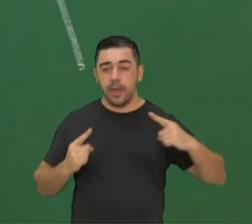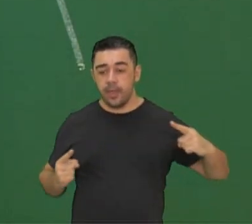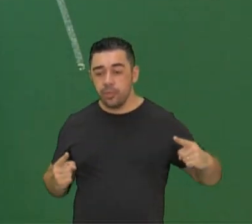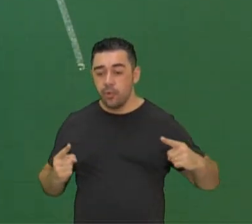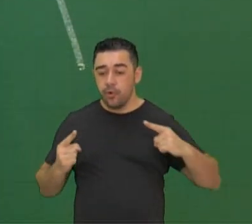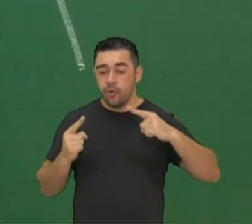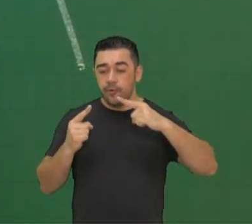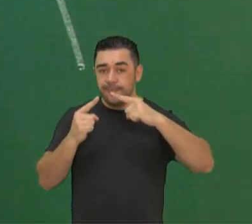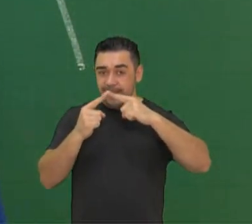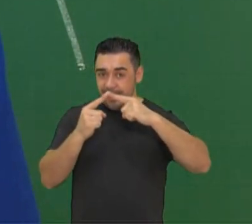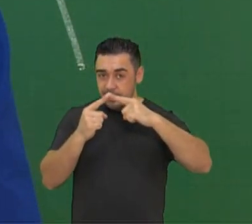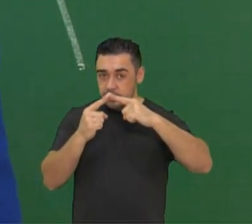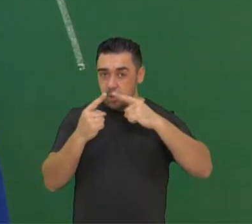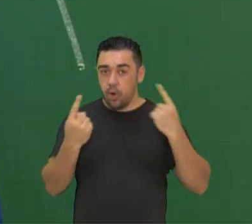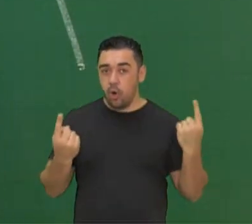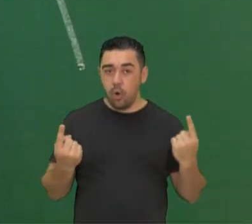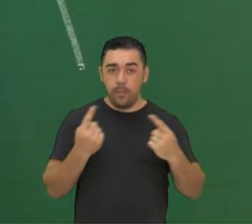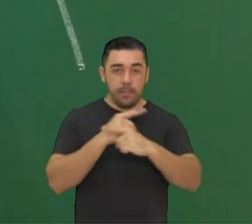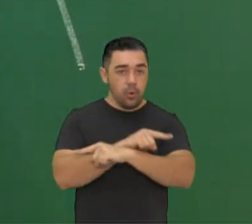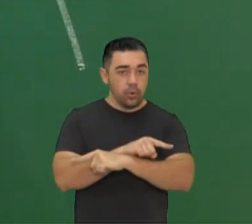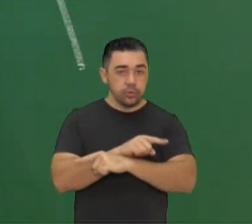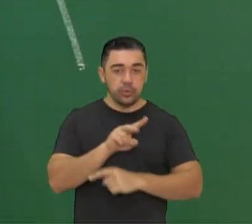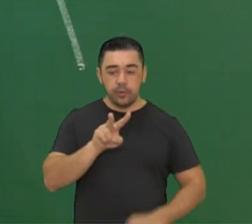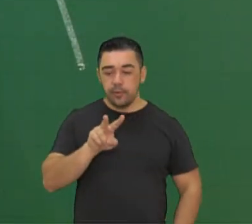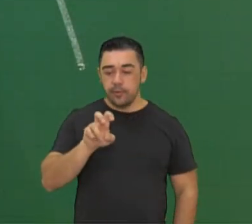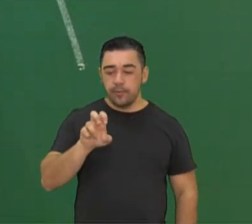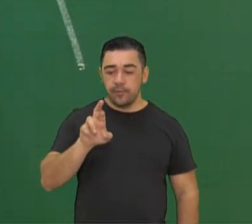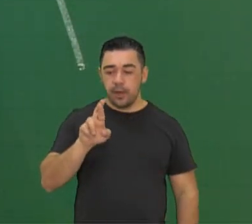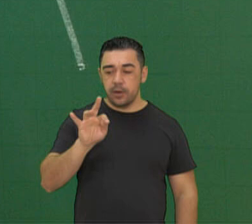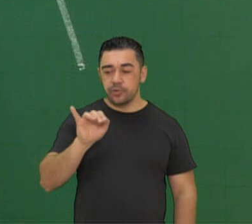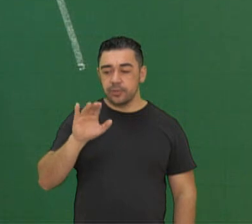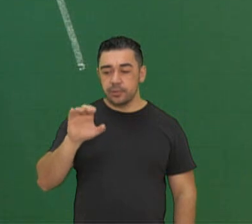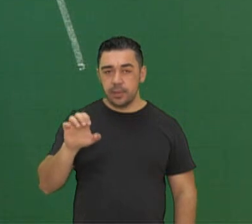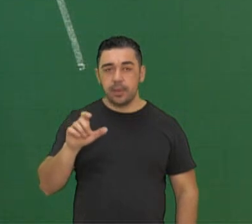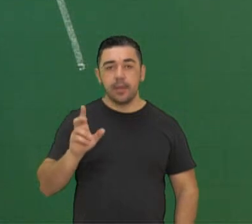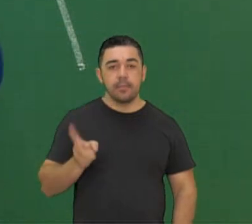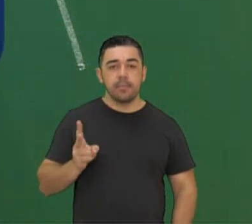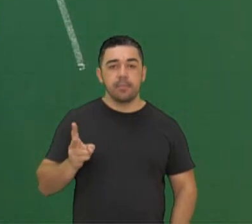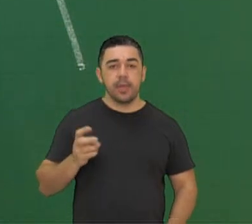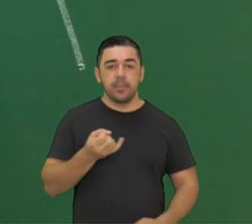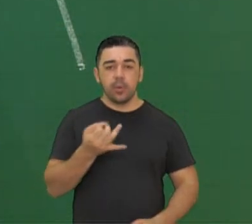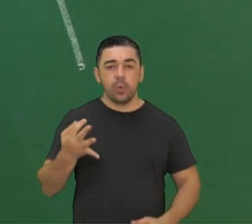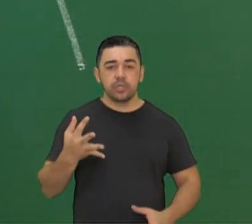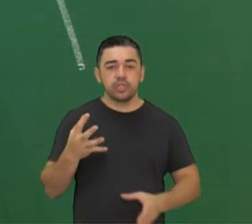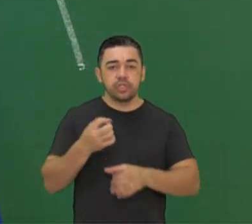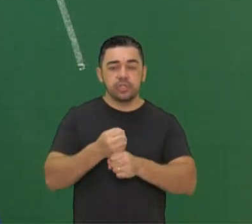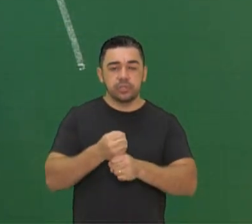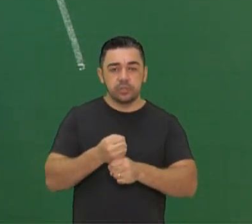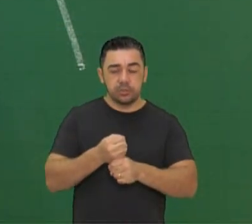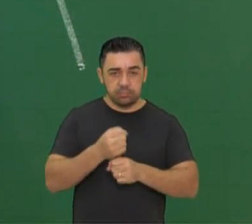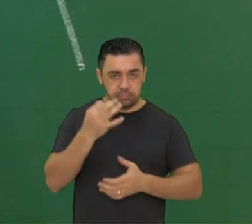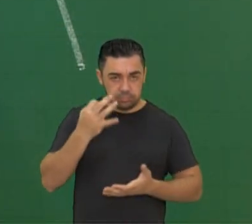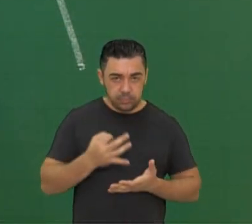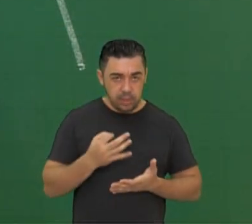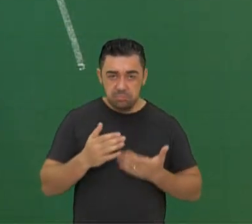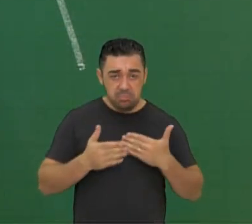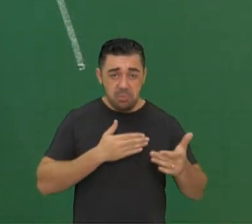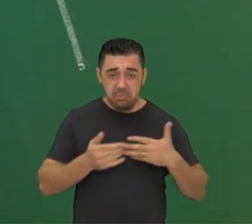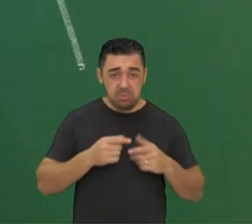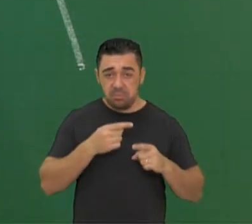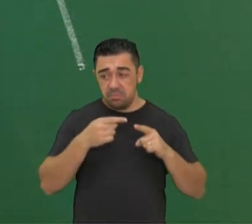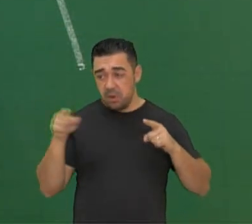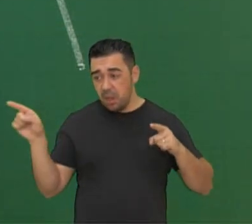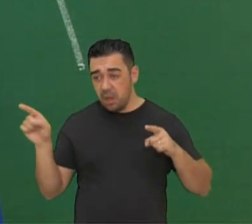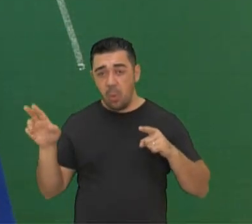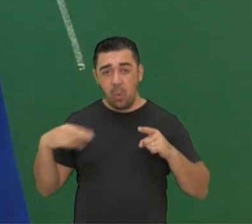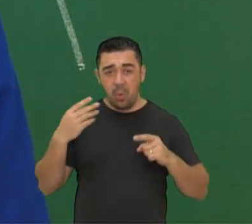antes que ângulos opostos pelo vértice são o quê? Congruentes, eles têm a mesma medida. Então, se você vai desenhar para um lado ou vai desenhar para o outro lado, não importa. O ângulo